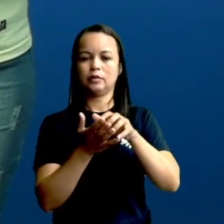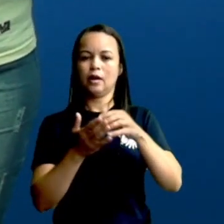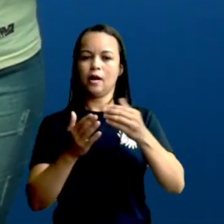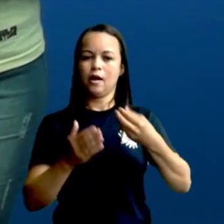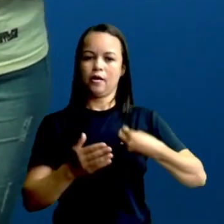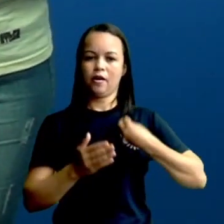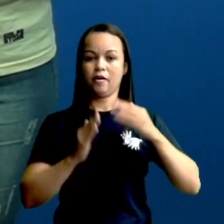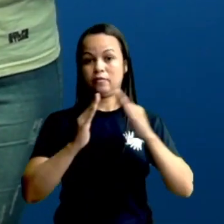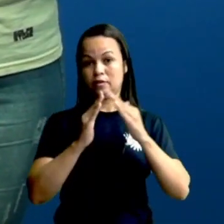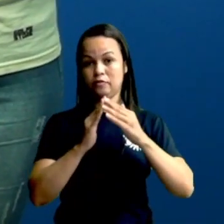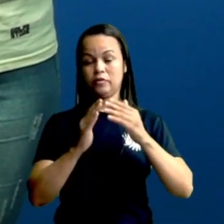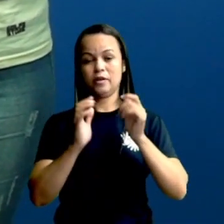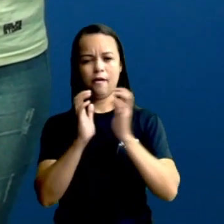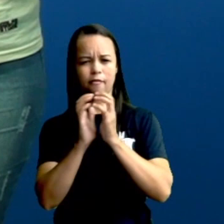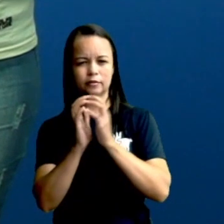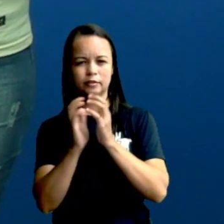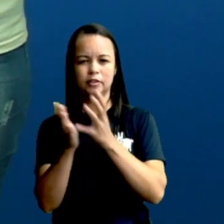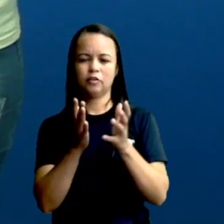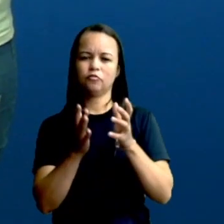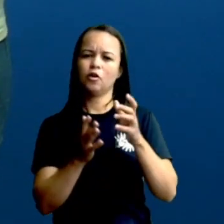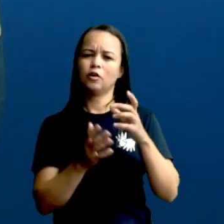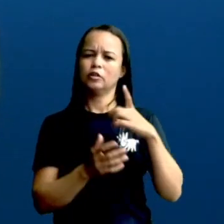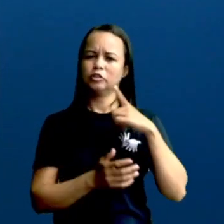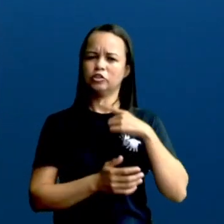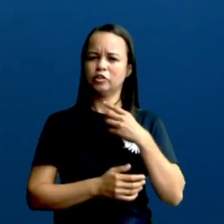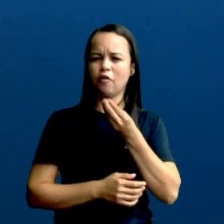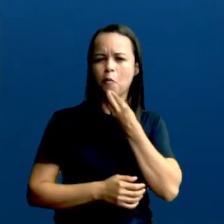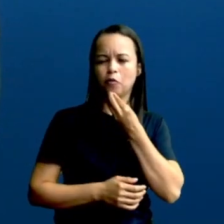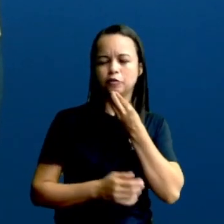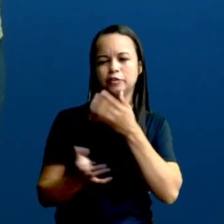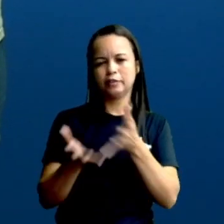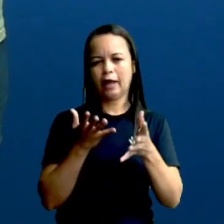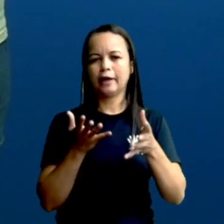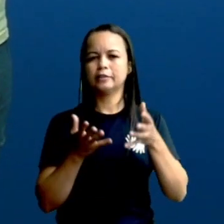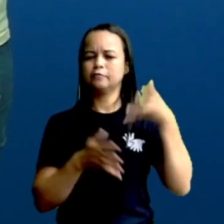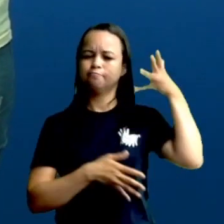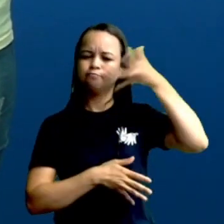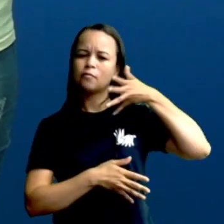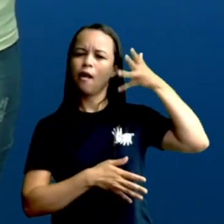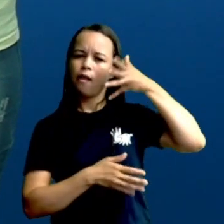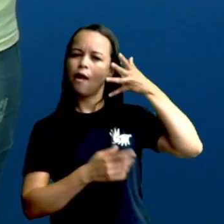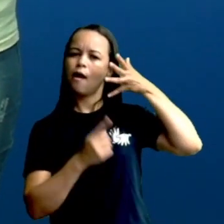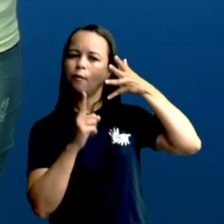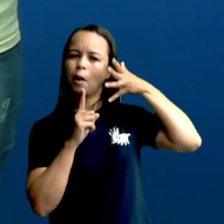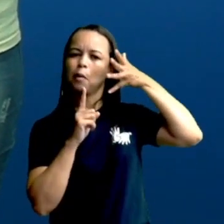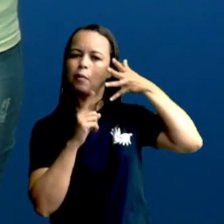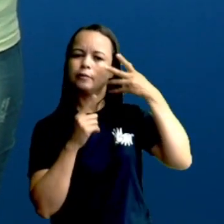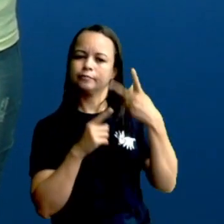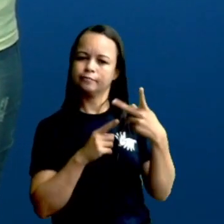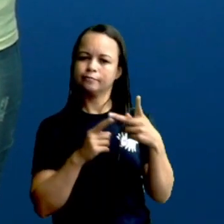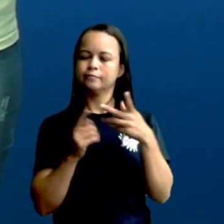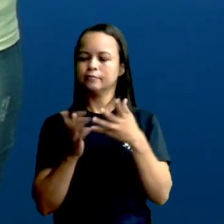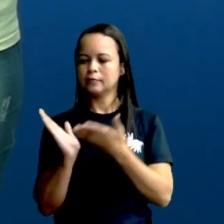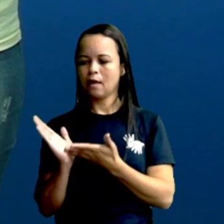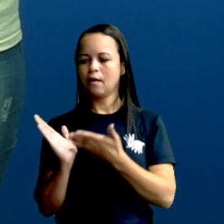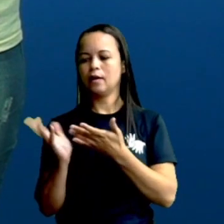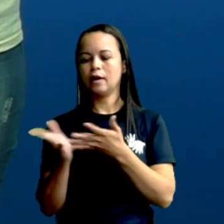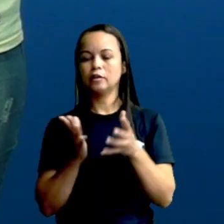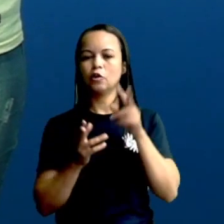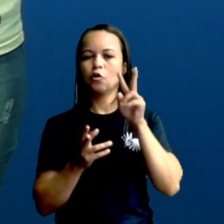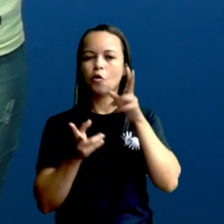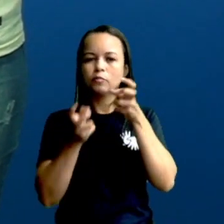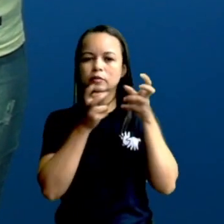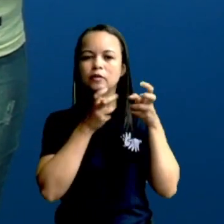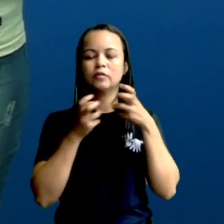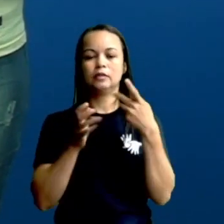já tive a oportunidade de escutar palestras e de ouvir, né, seus escritos e